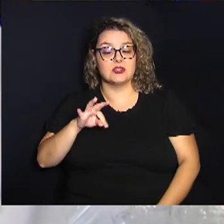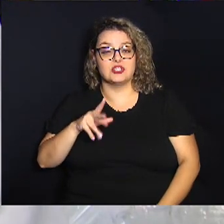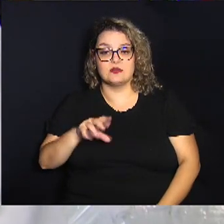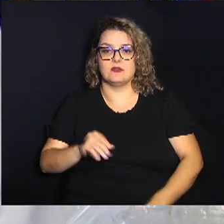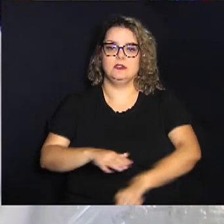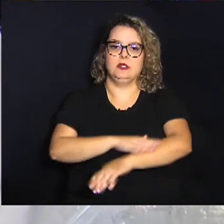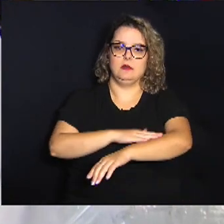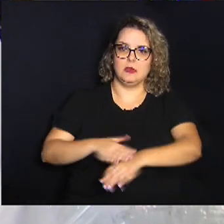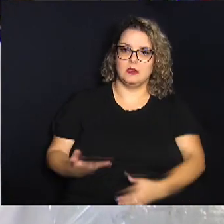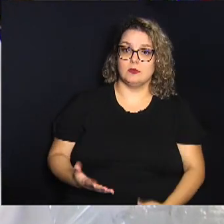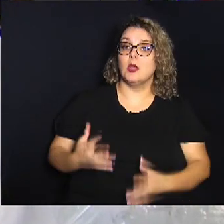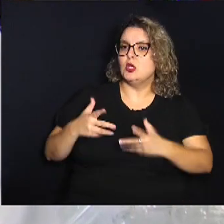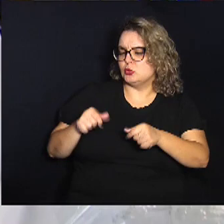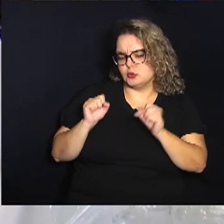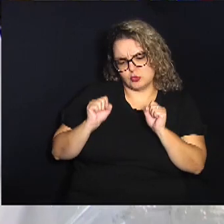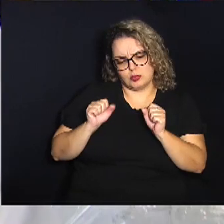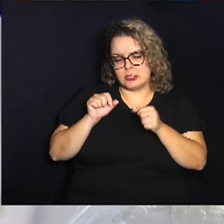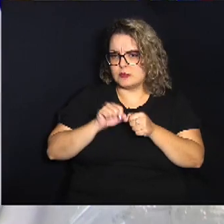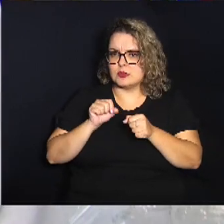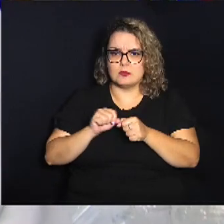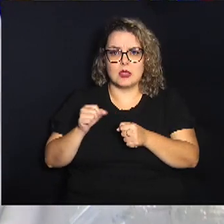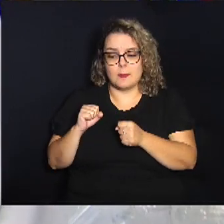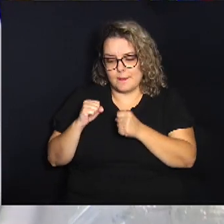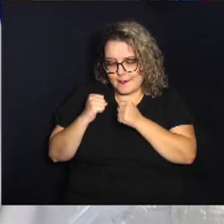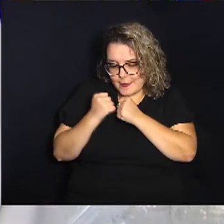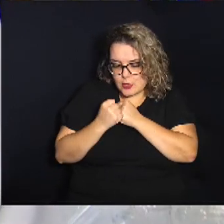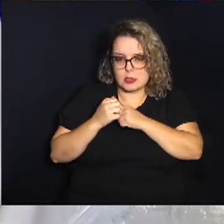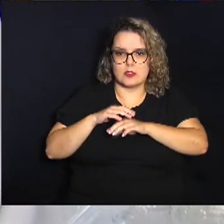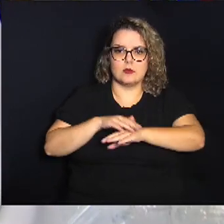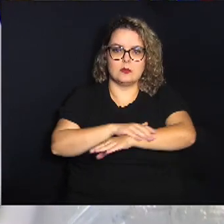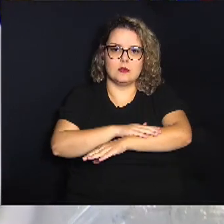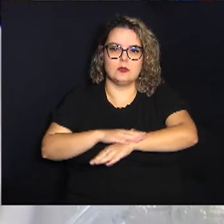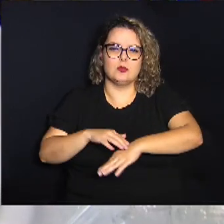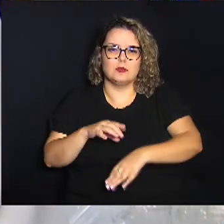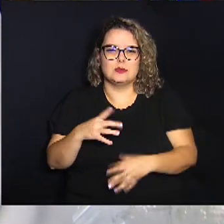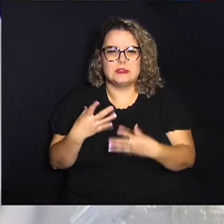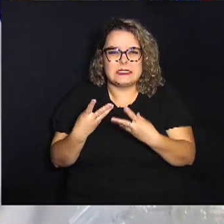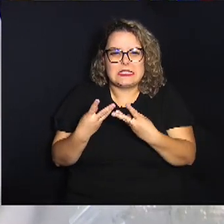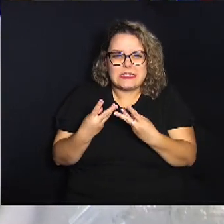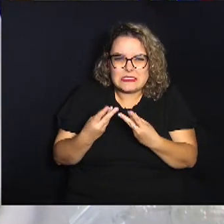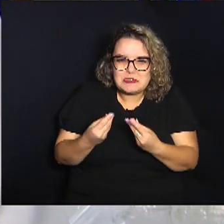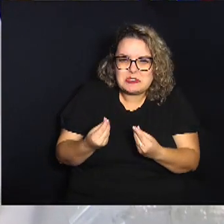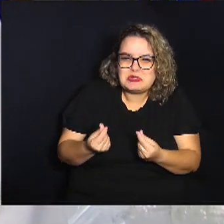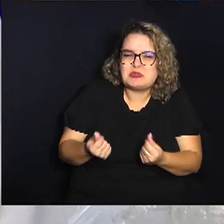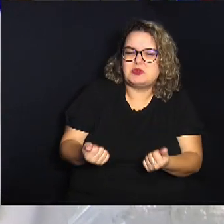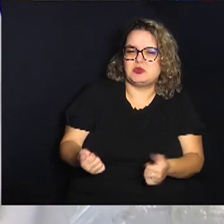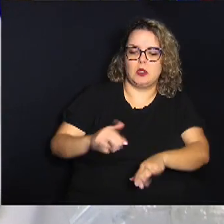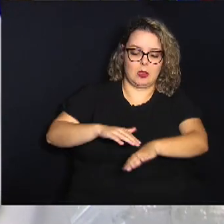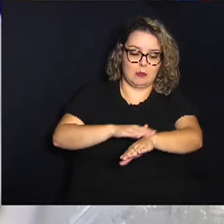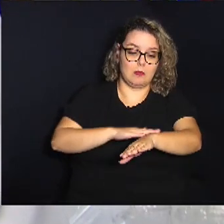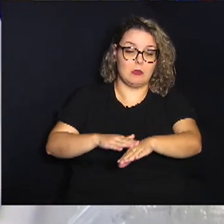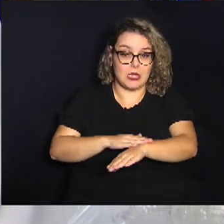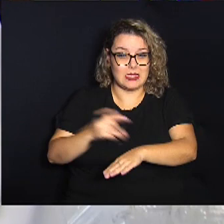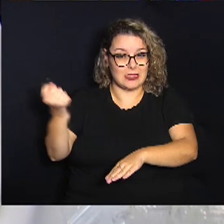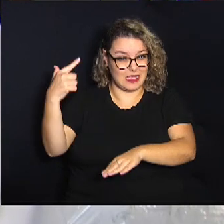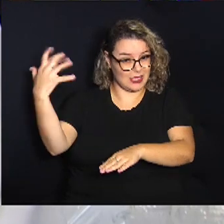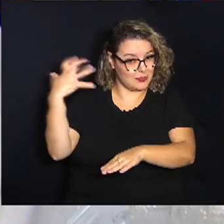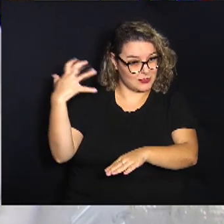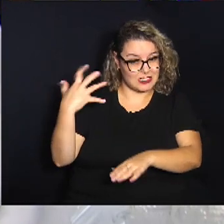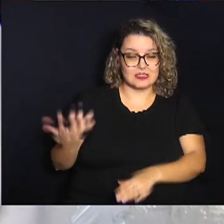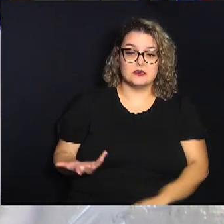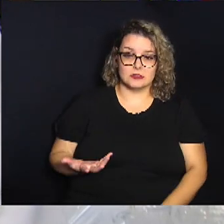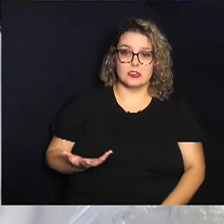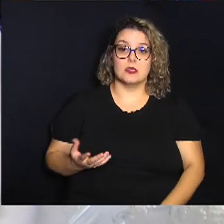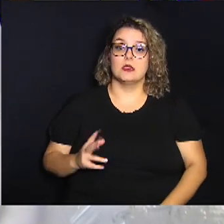bloquear a pele, dos efeitos deletérios da radiação e também para fortalecê-la em relação